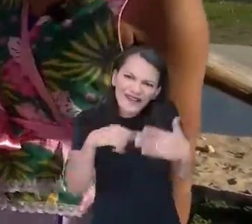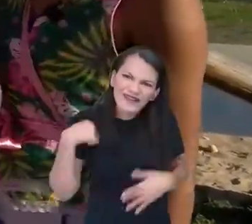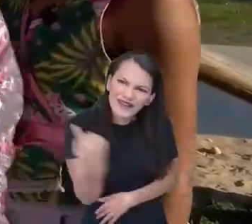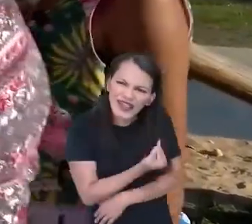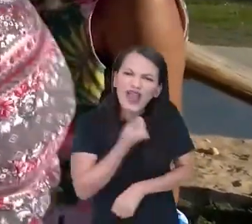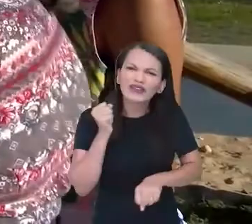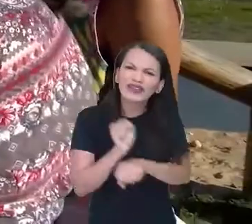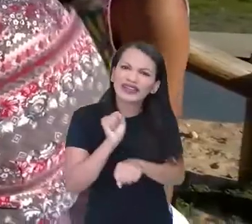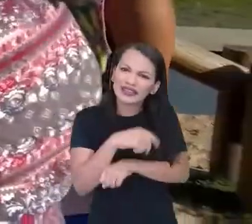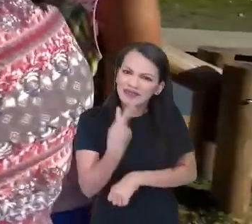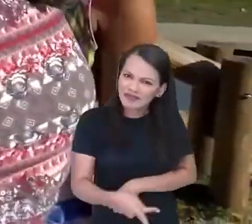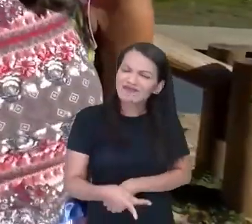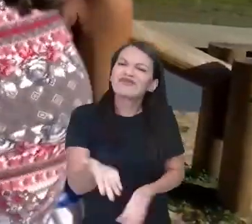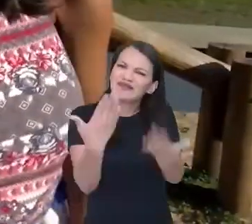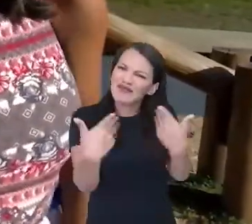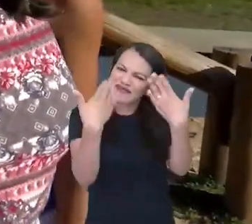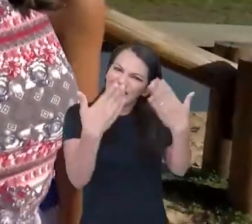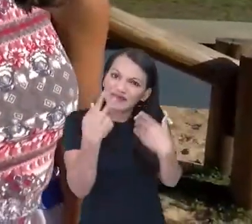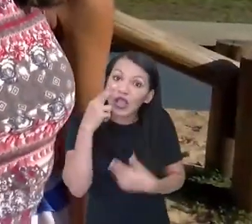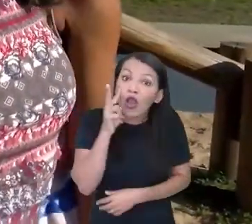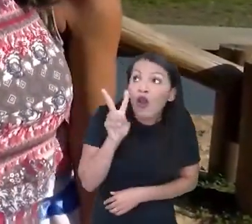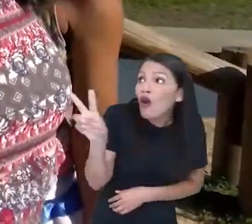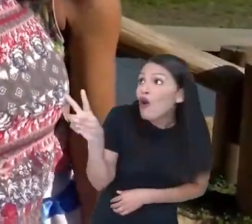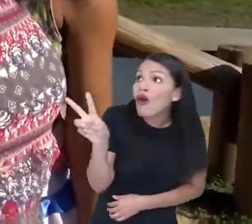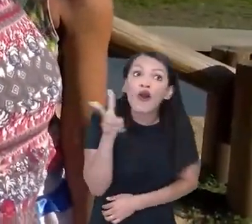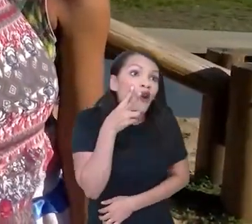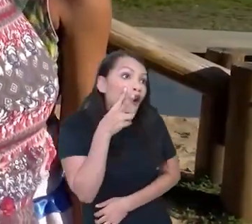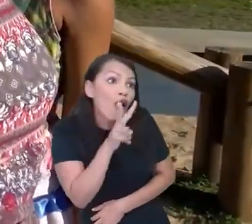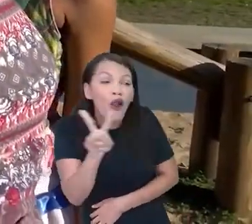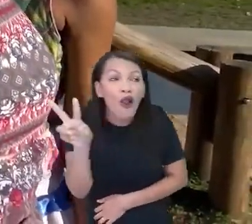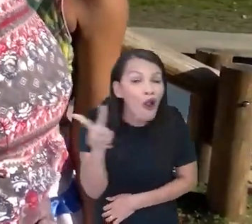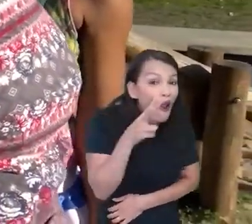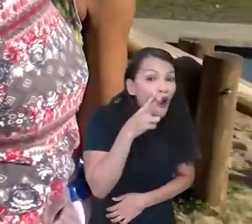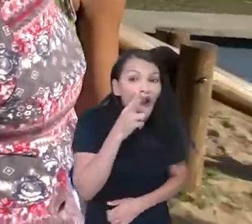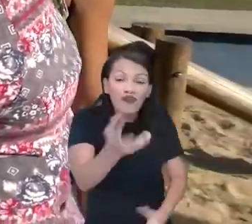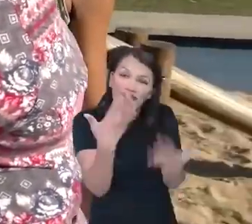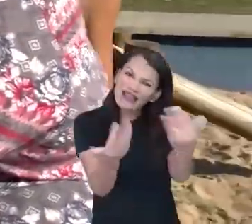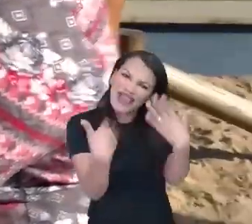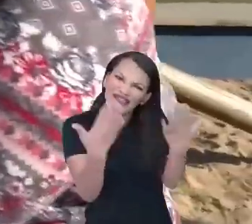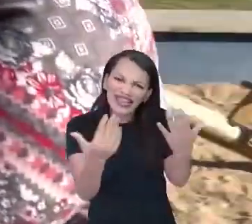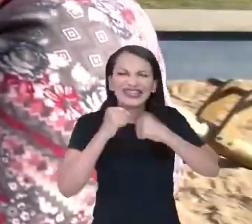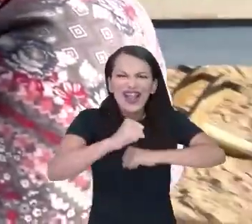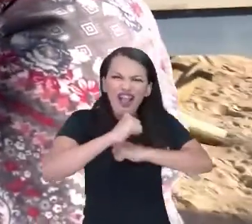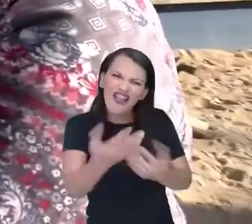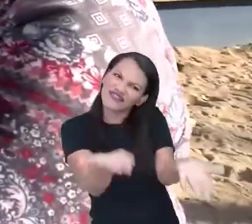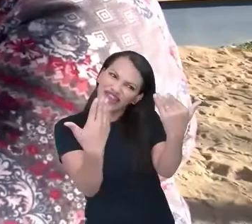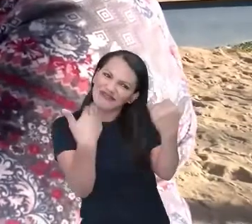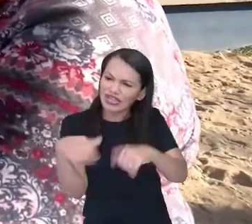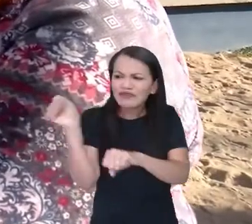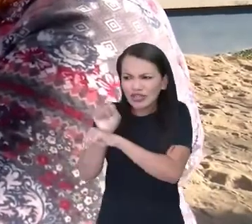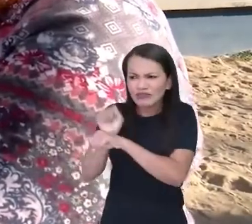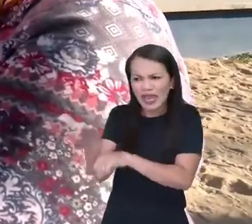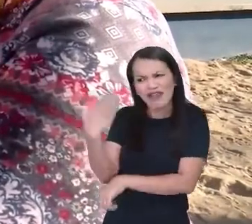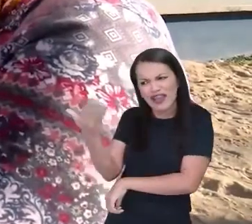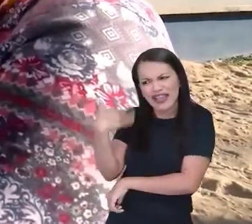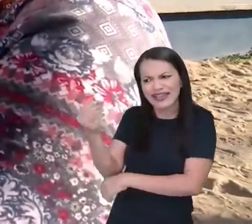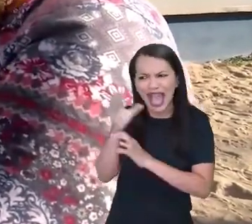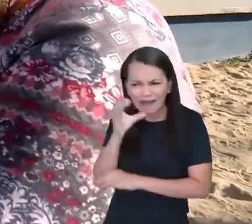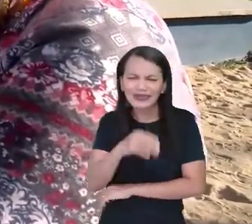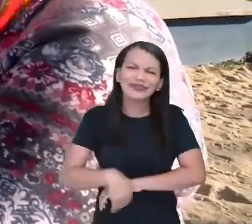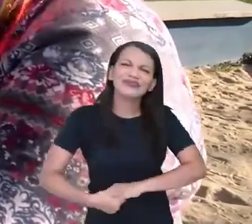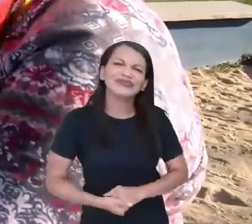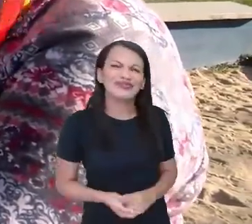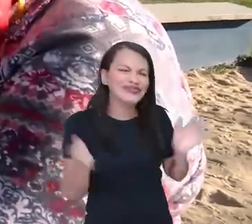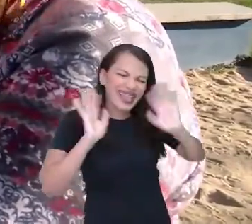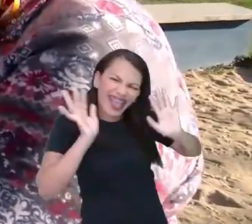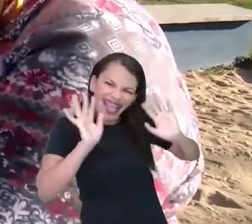Olha, olha. Vem, vem, corre, traz as coleguinhas, vice. A gente tá te esperando, vem logo. Tá?